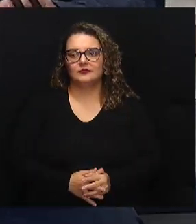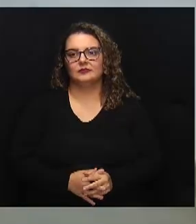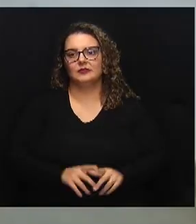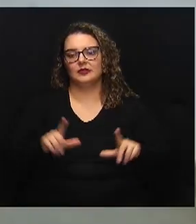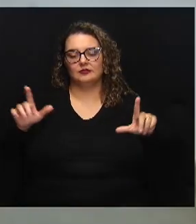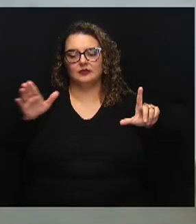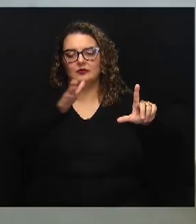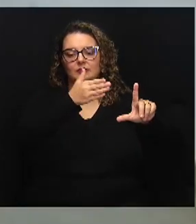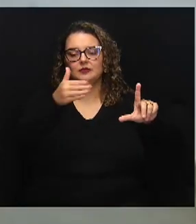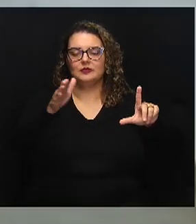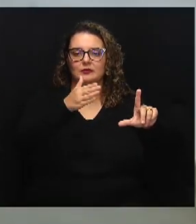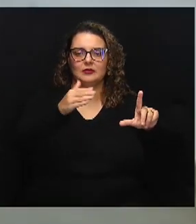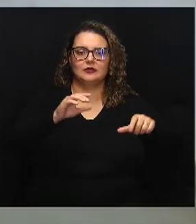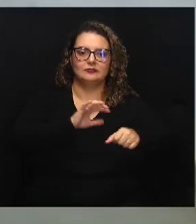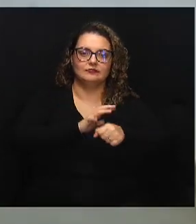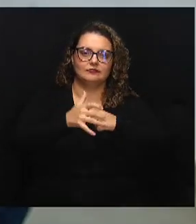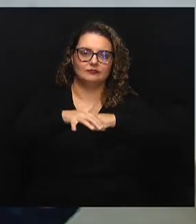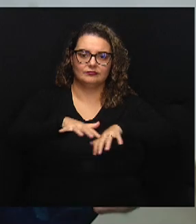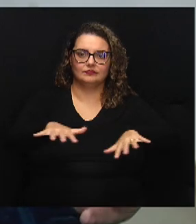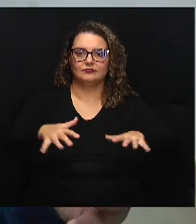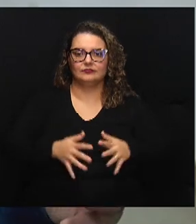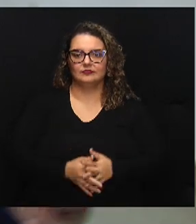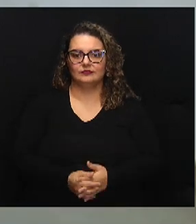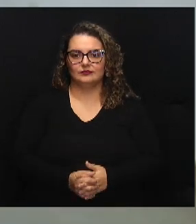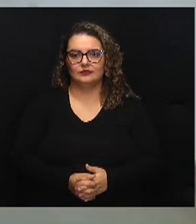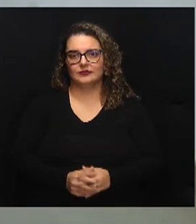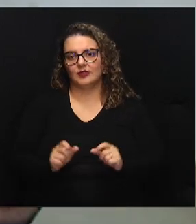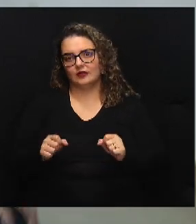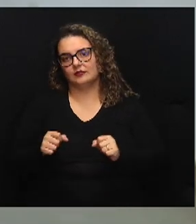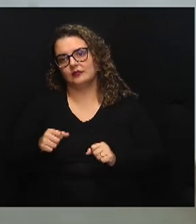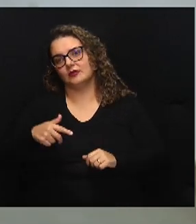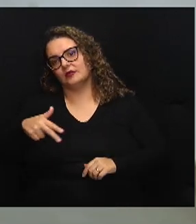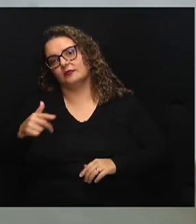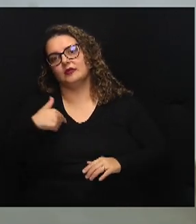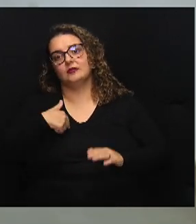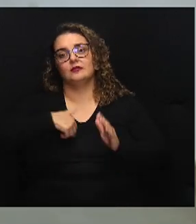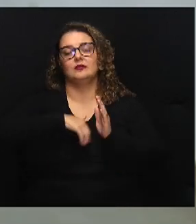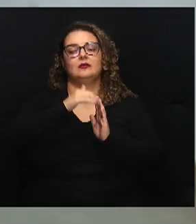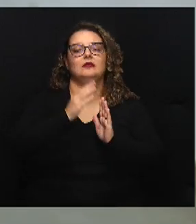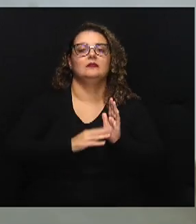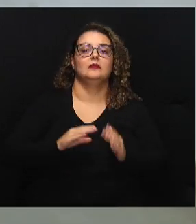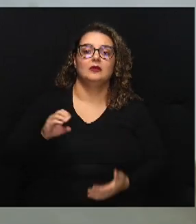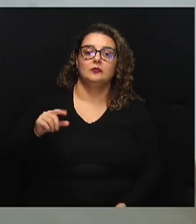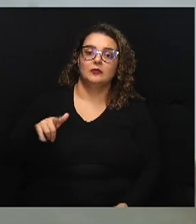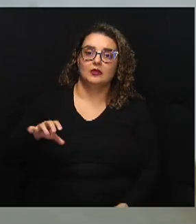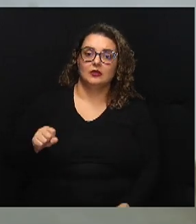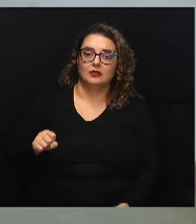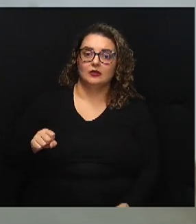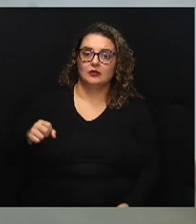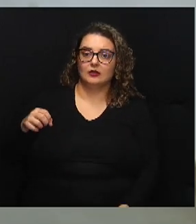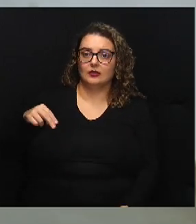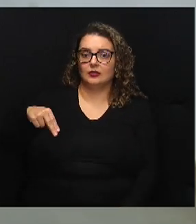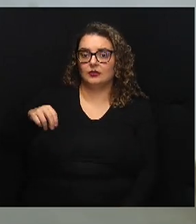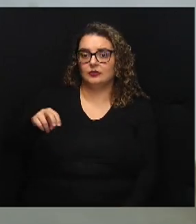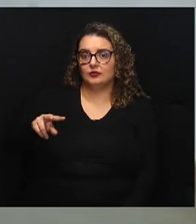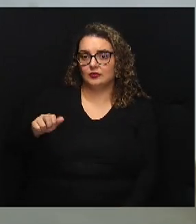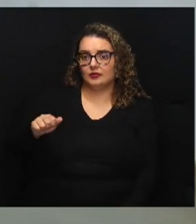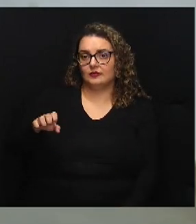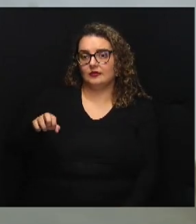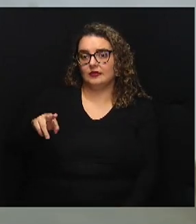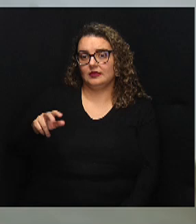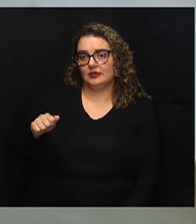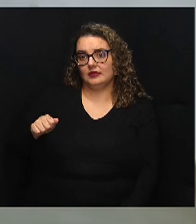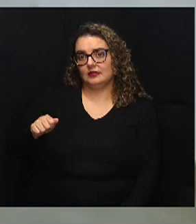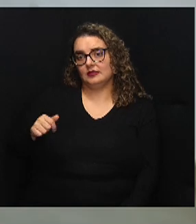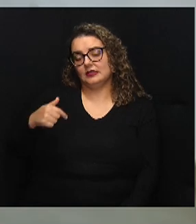na pandemia, a gente não podia sair, falei, vou pintar. Aí eu pintei uma coleção chamada Nova Era, onde eu